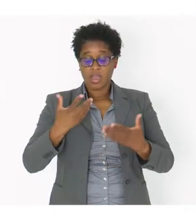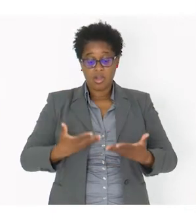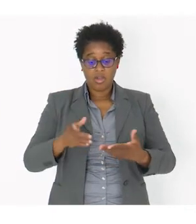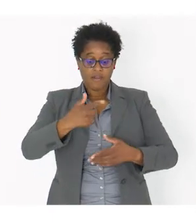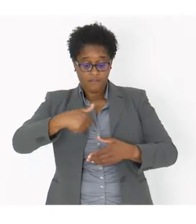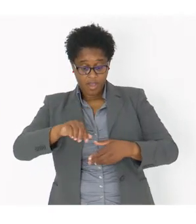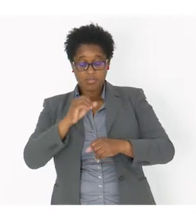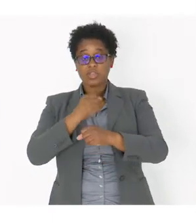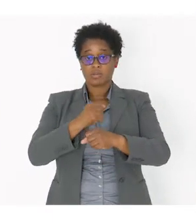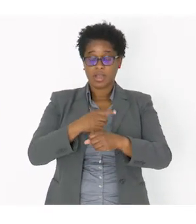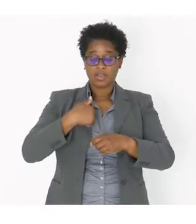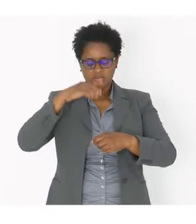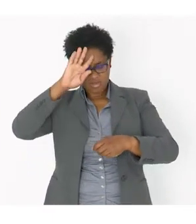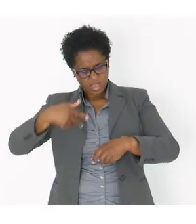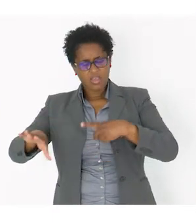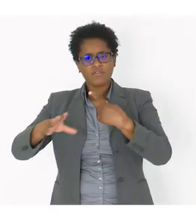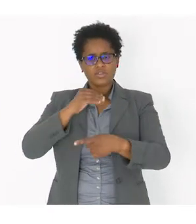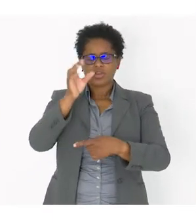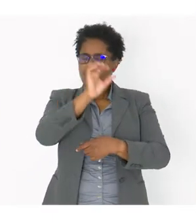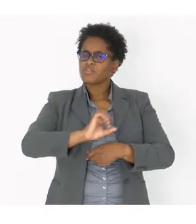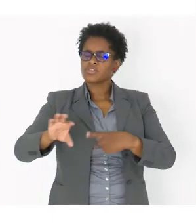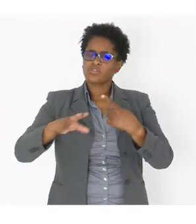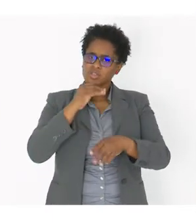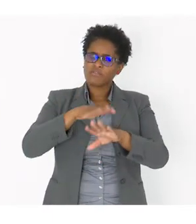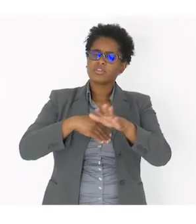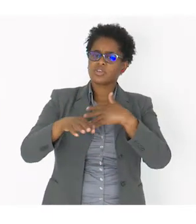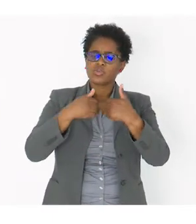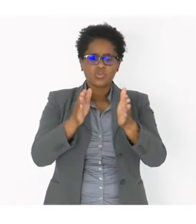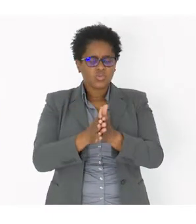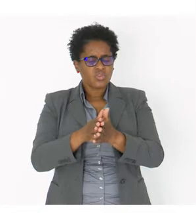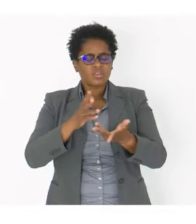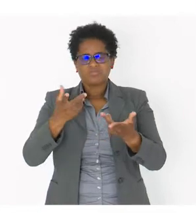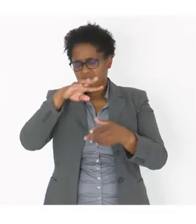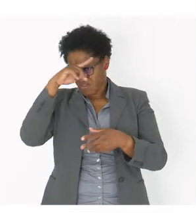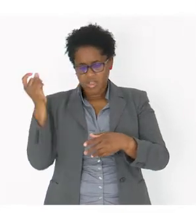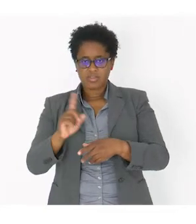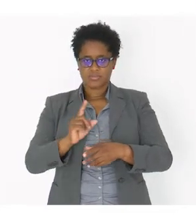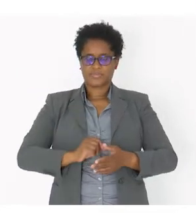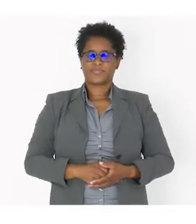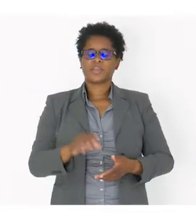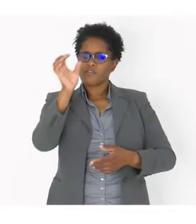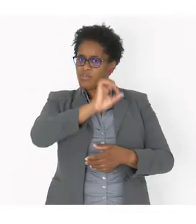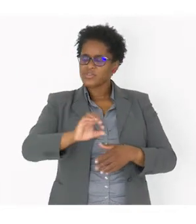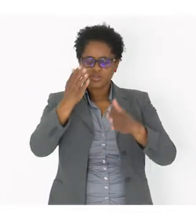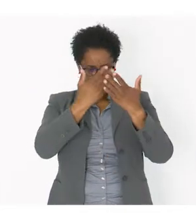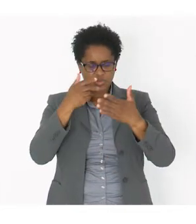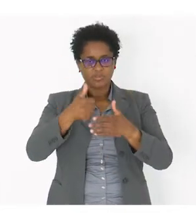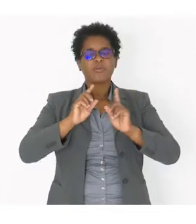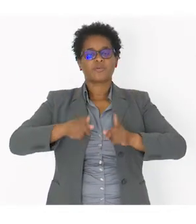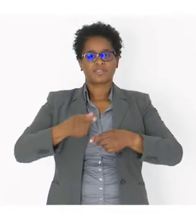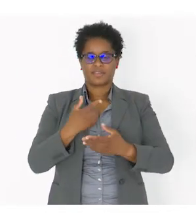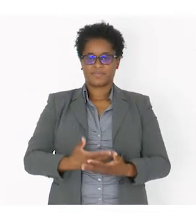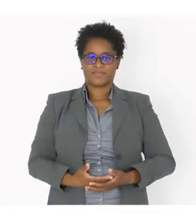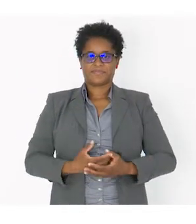que vocês vão conseguir fazer tudo sem nenhuma dificuldade. Vocês são estudiosos. Vamos lá